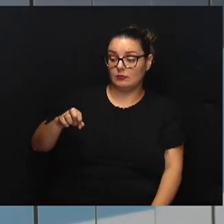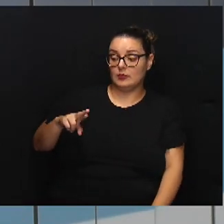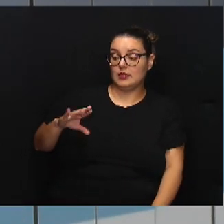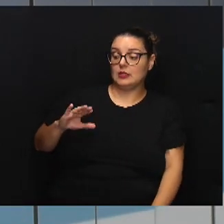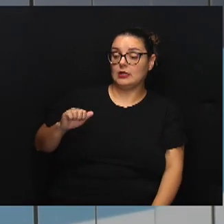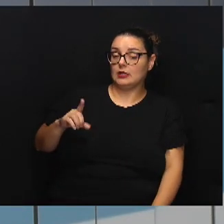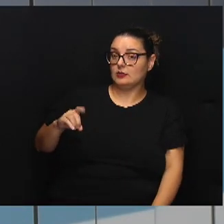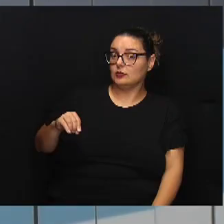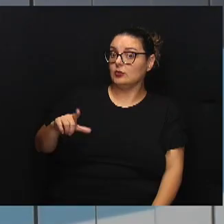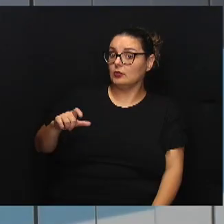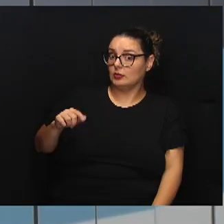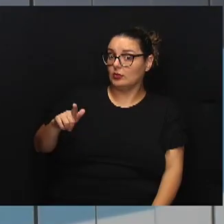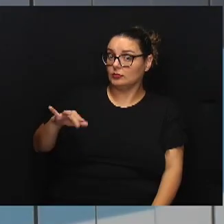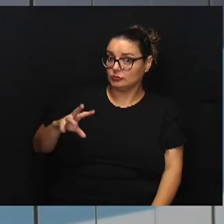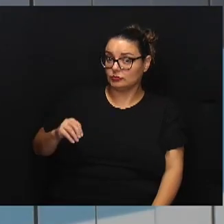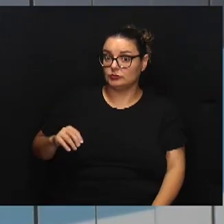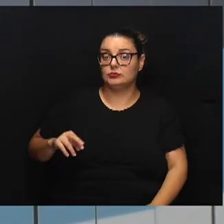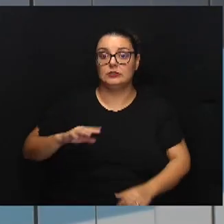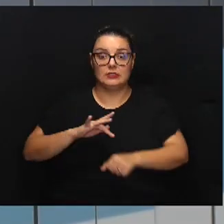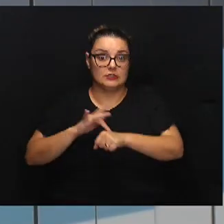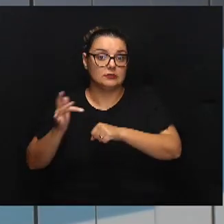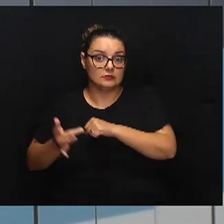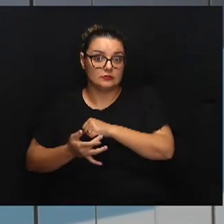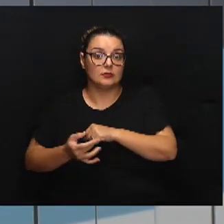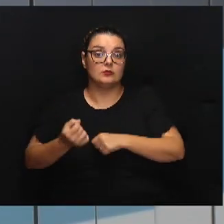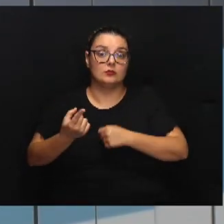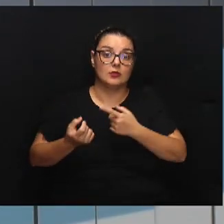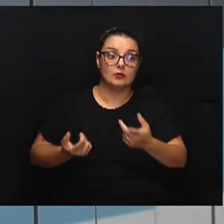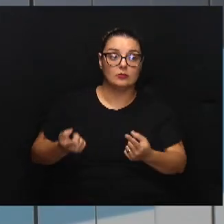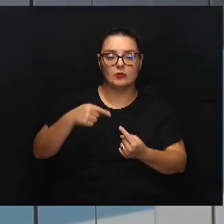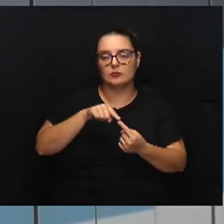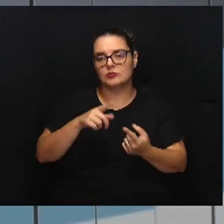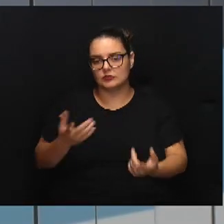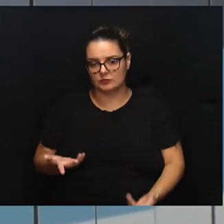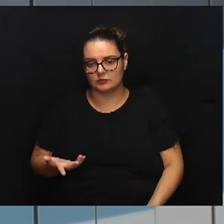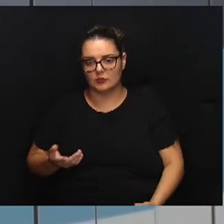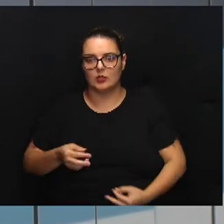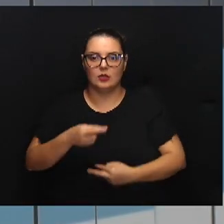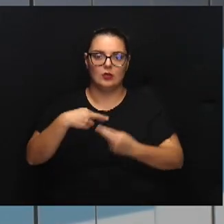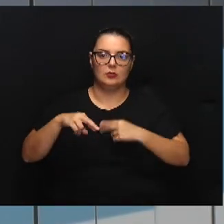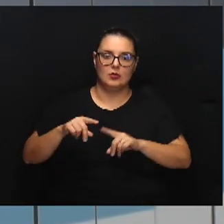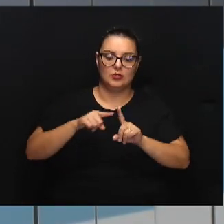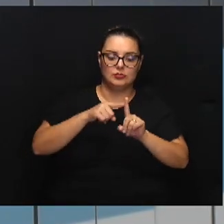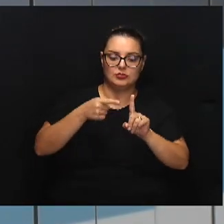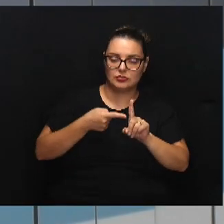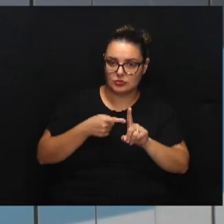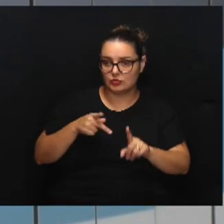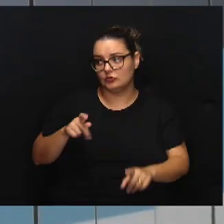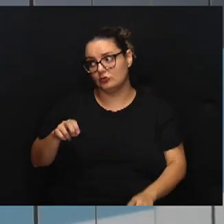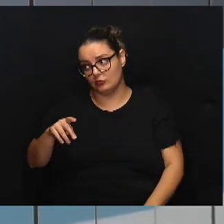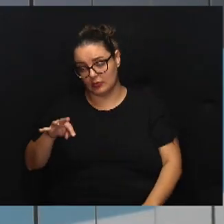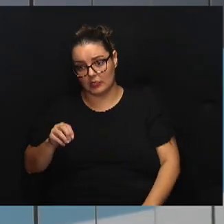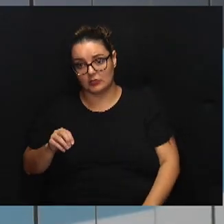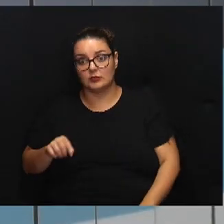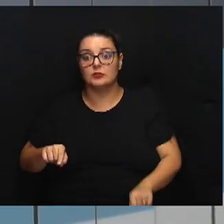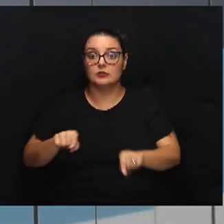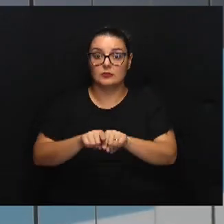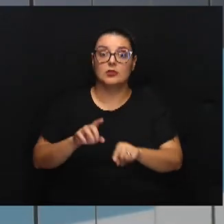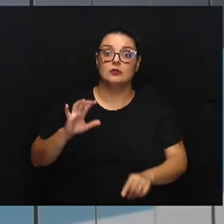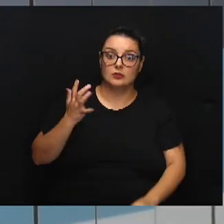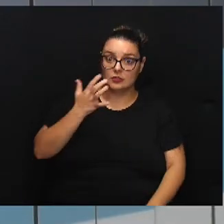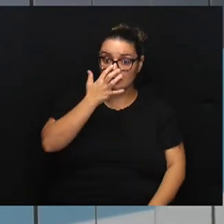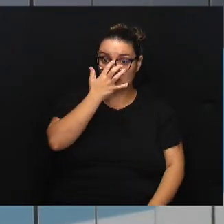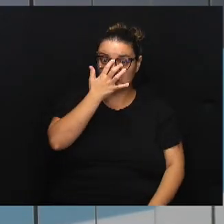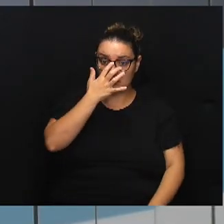né, das redes para um determinado fim. E na questão da gestação e do parto, isso também tem acontecido.